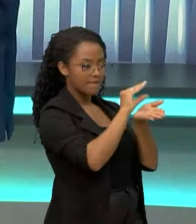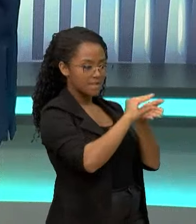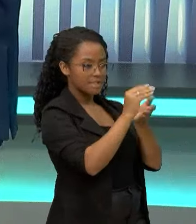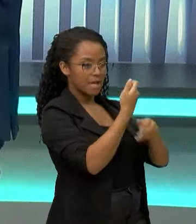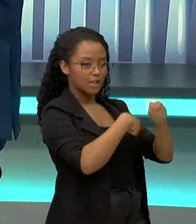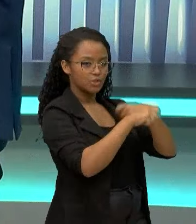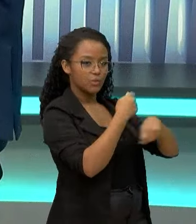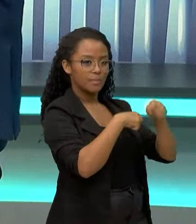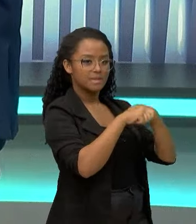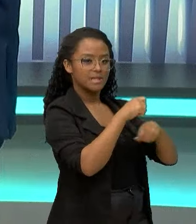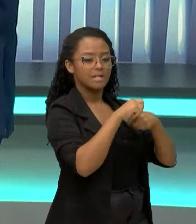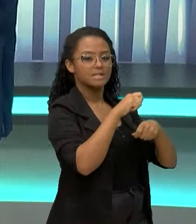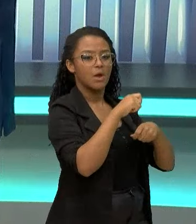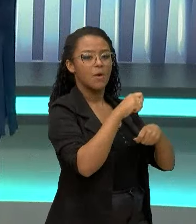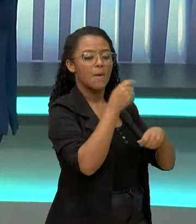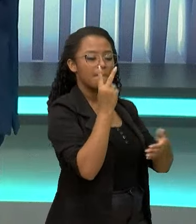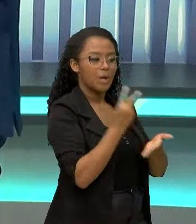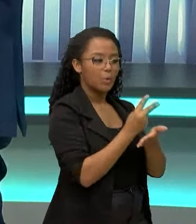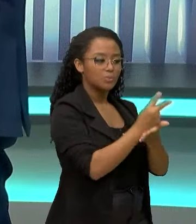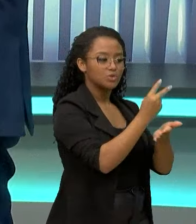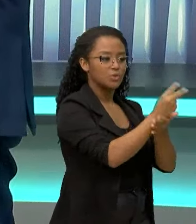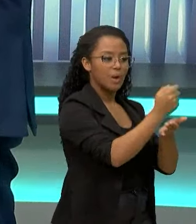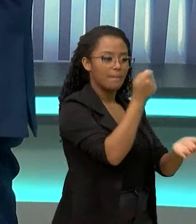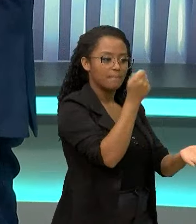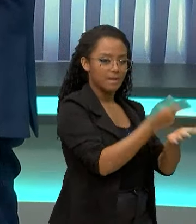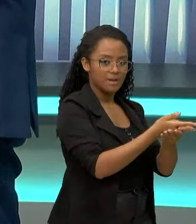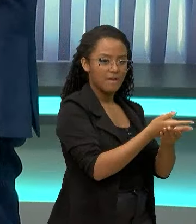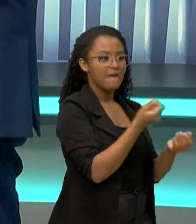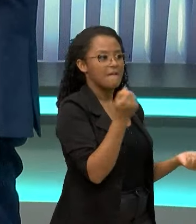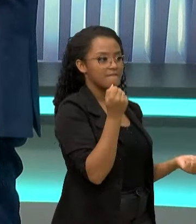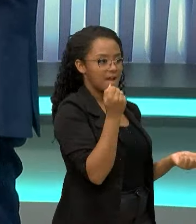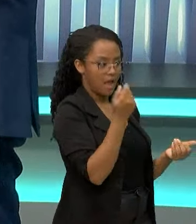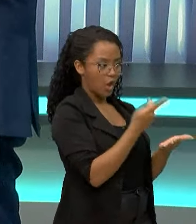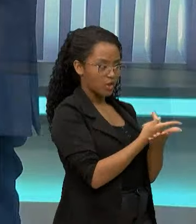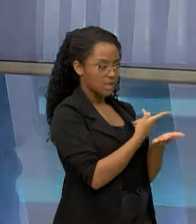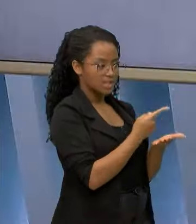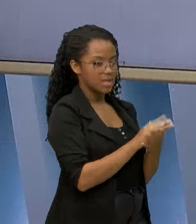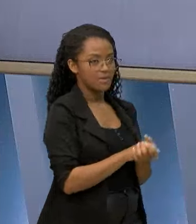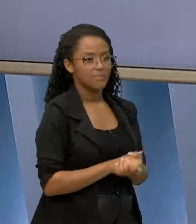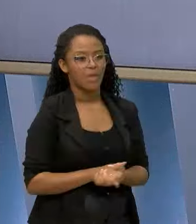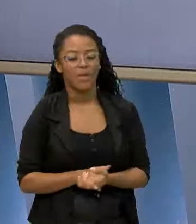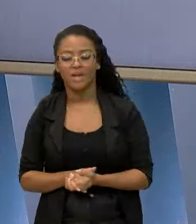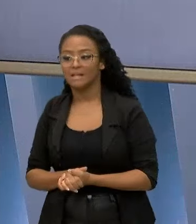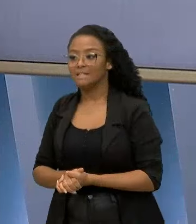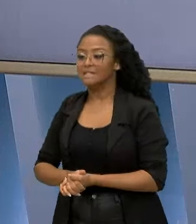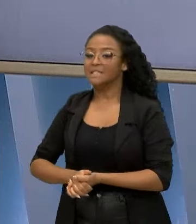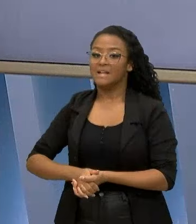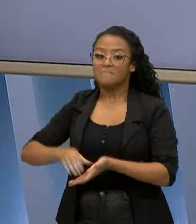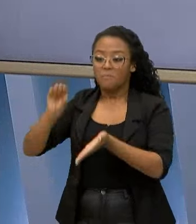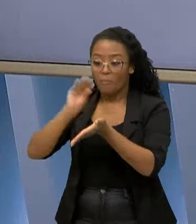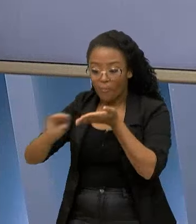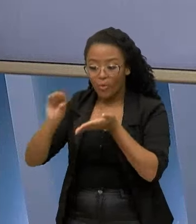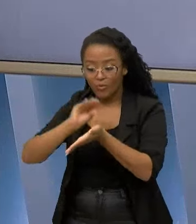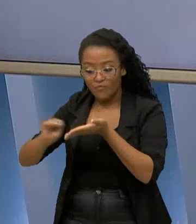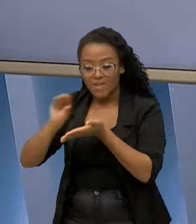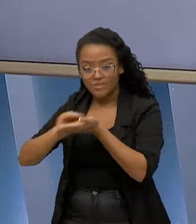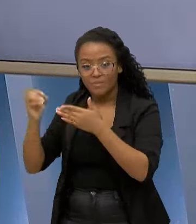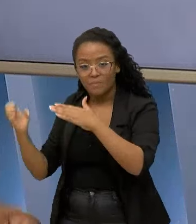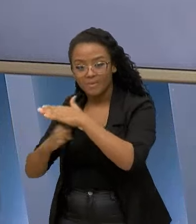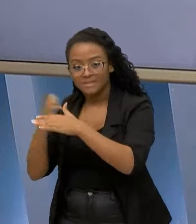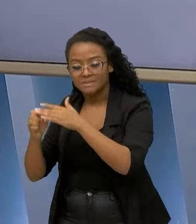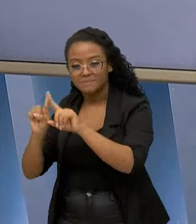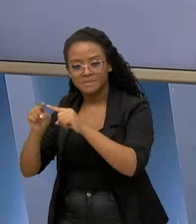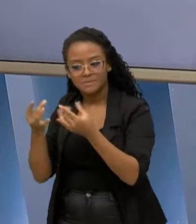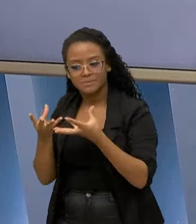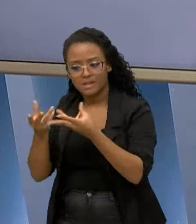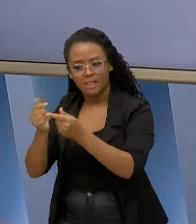para segurar a tarifa, vão acontecer no seu governo? É muito dinheiro repassado para a empresa e pouca qualidade no serviço.